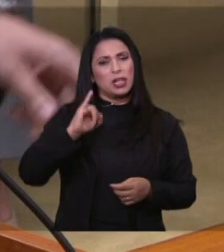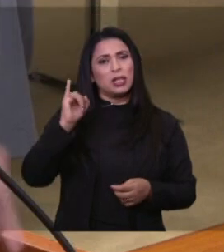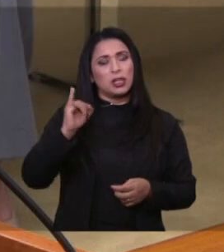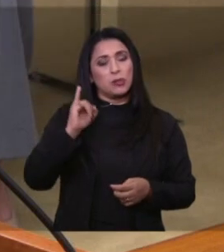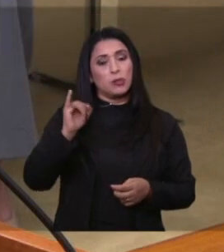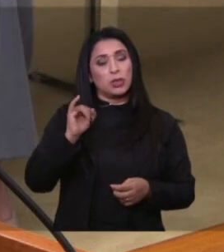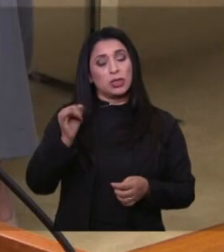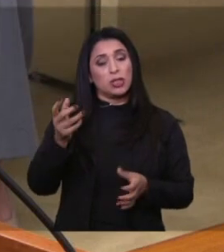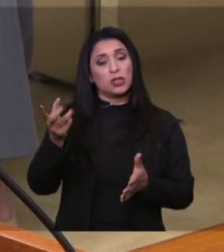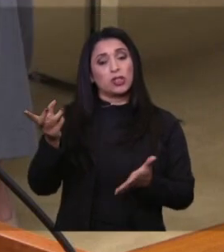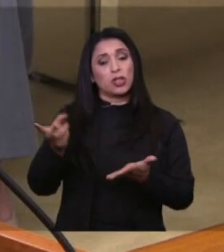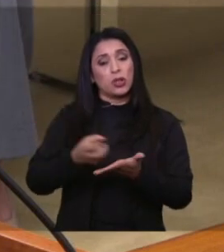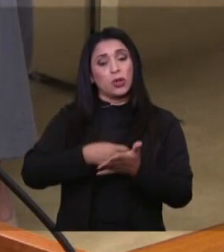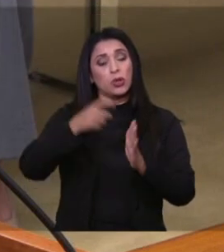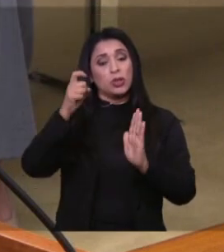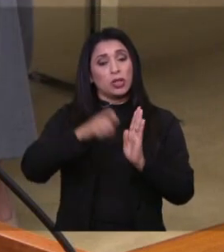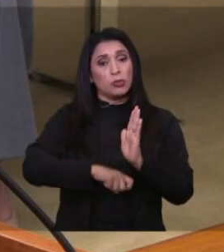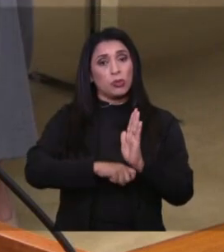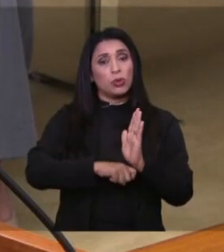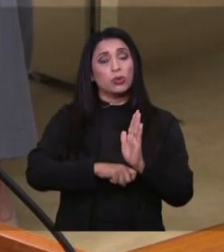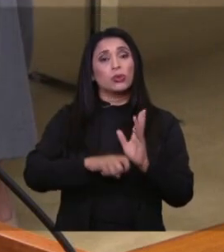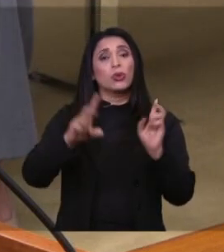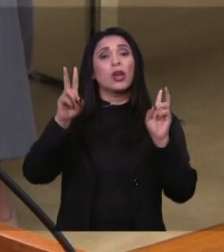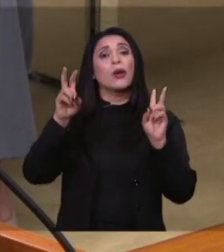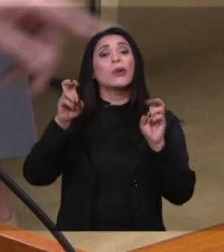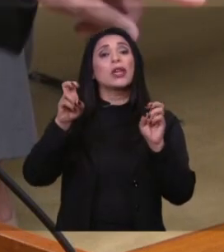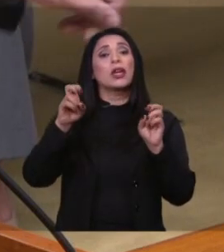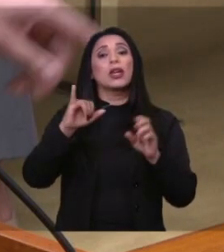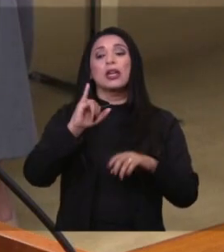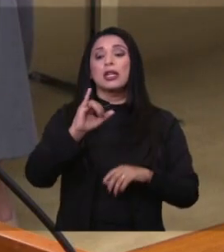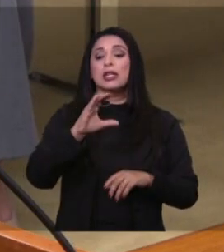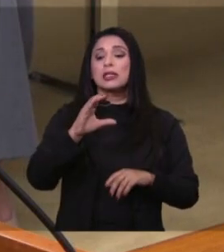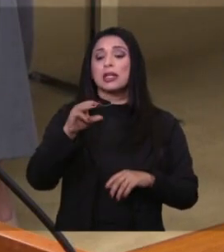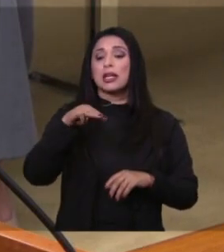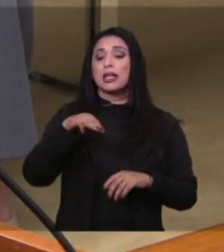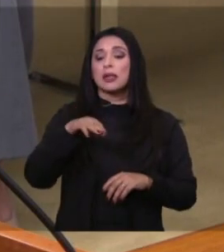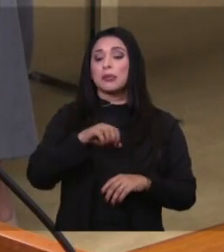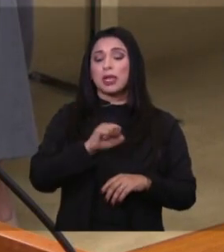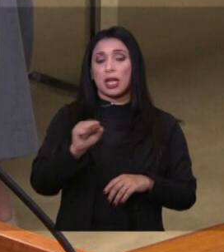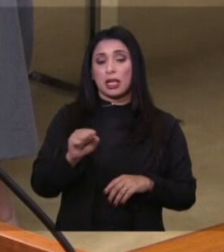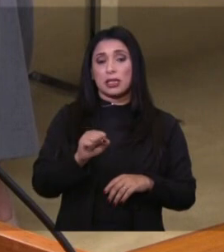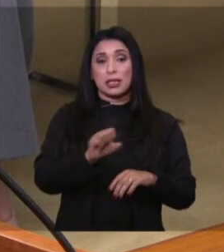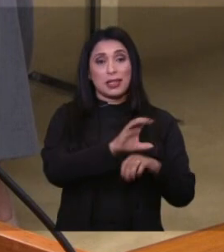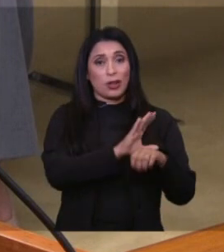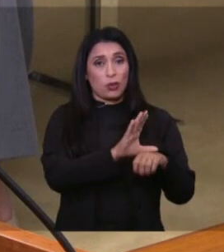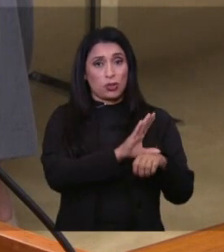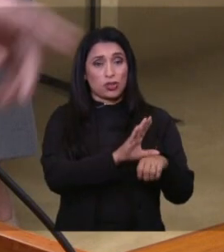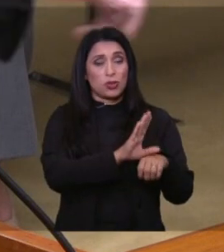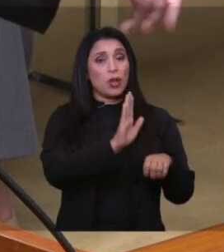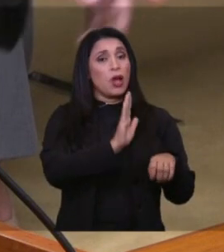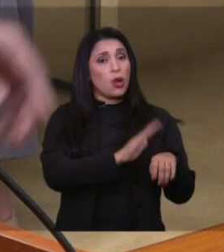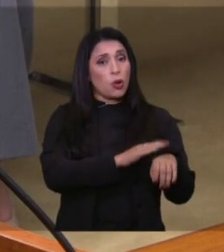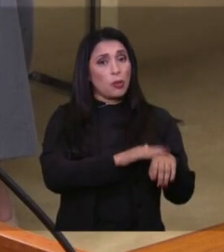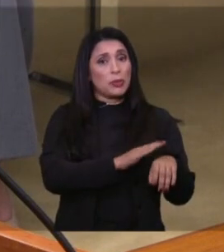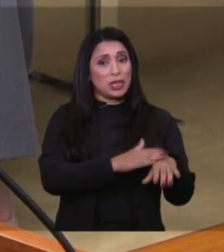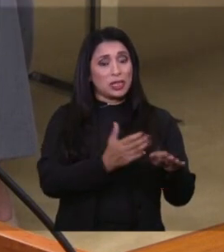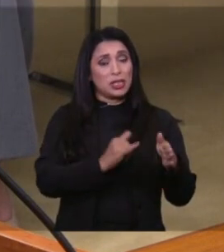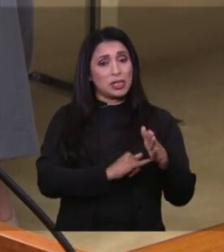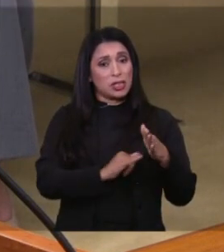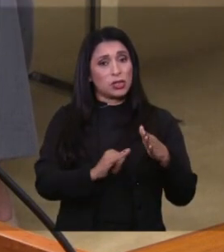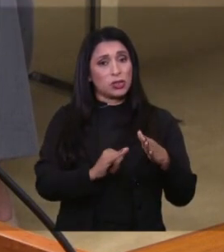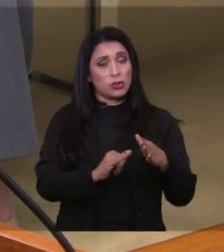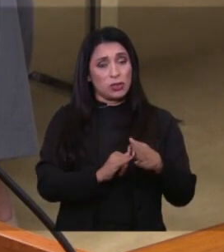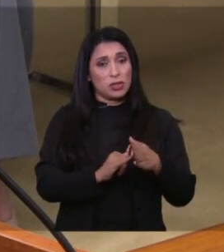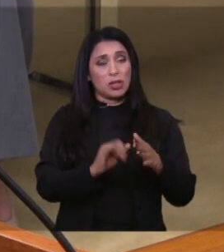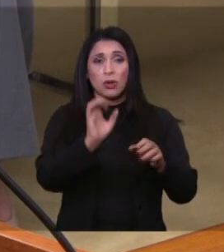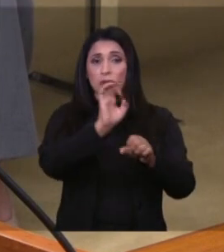que o tributo que a gente está discutindo é o ICMS. É o tributo que, pela própria Constituição, a competência para a instituição é dos